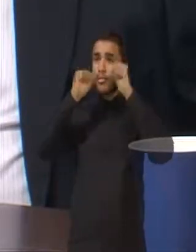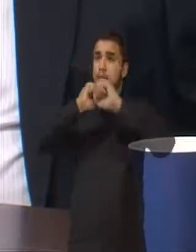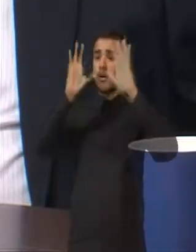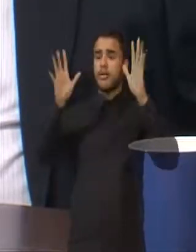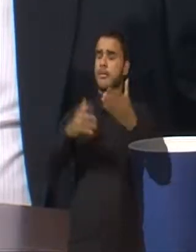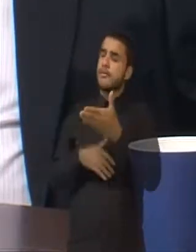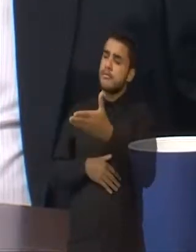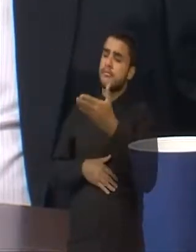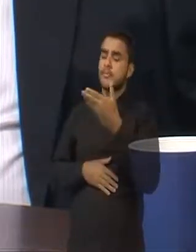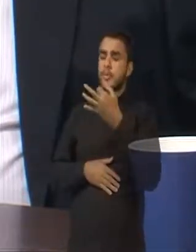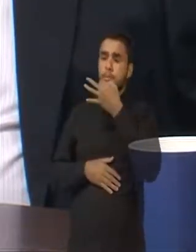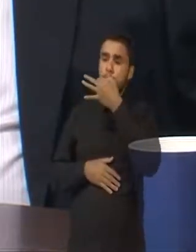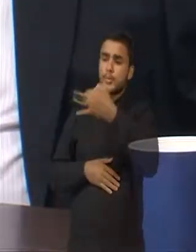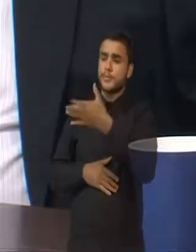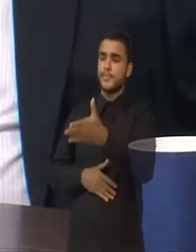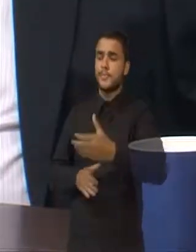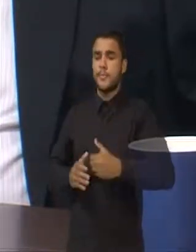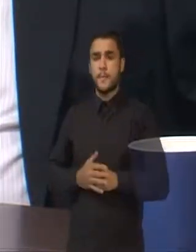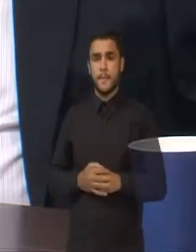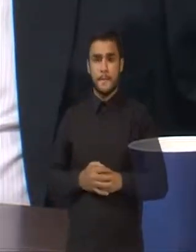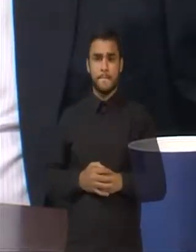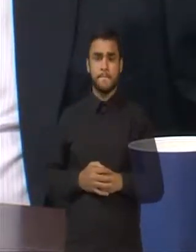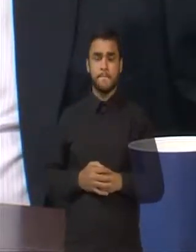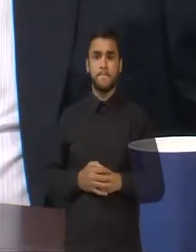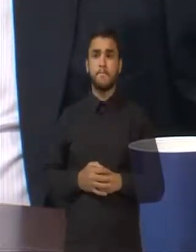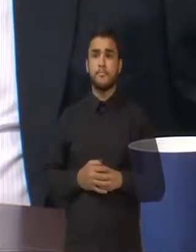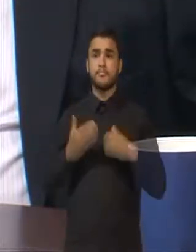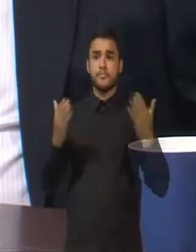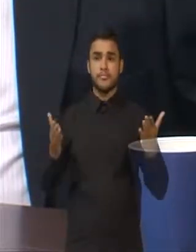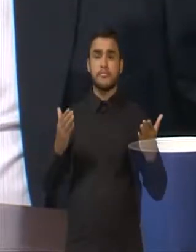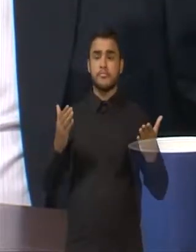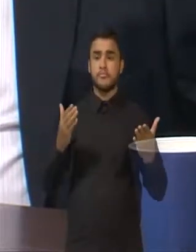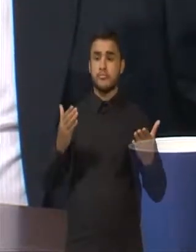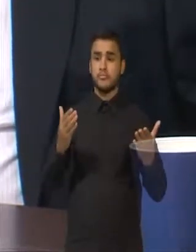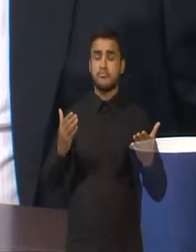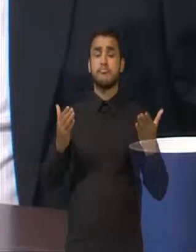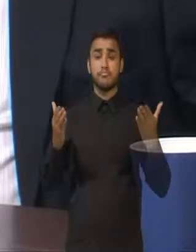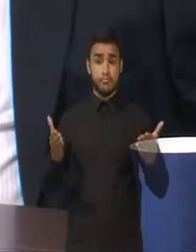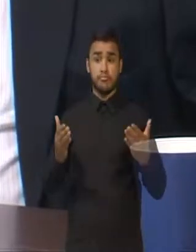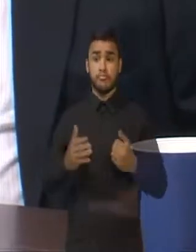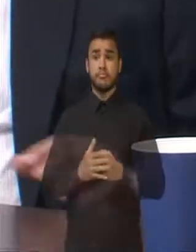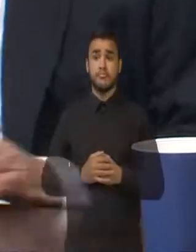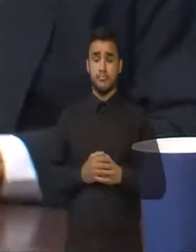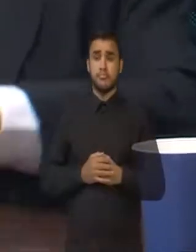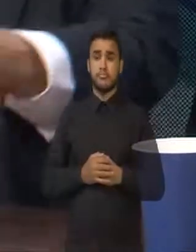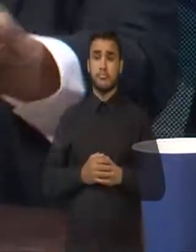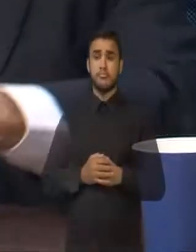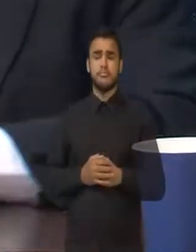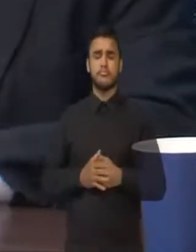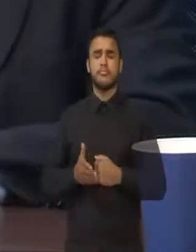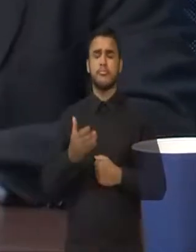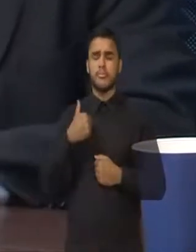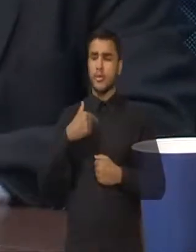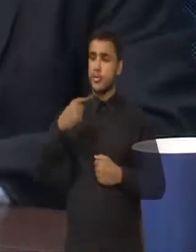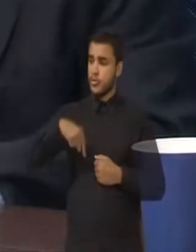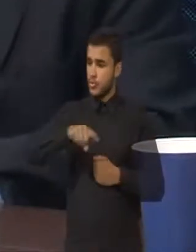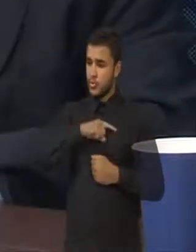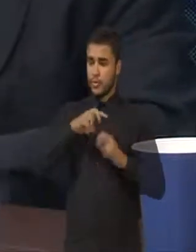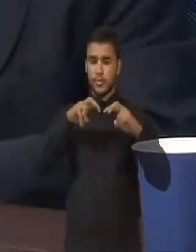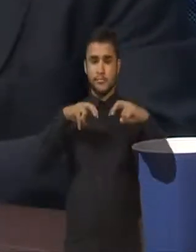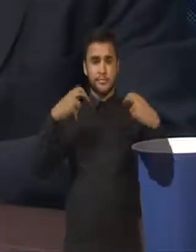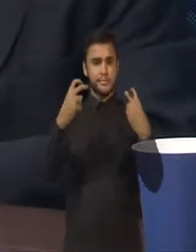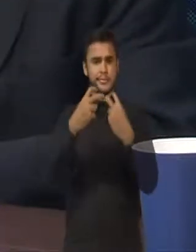percepção disso. Nós estamos aqui fazendo o que Popper dizia que